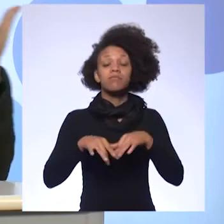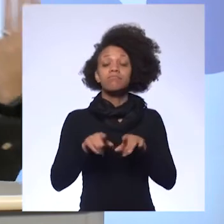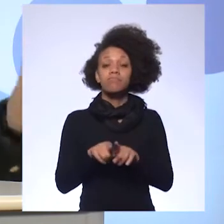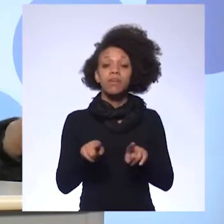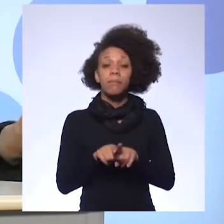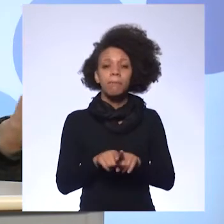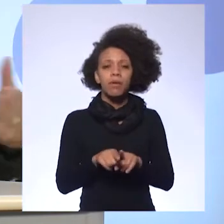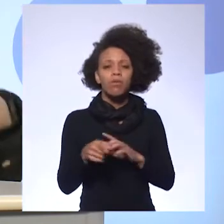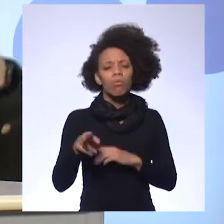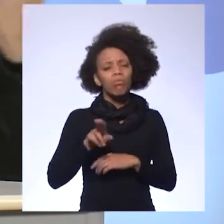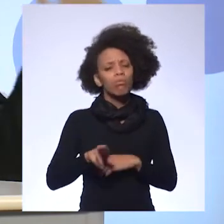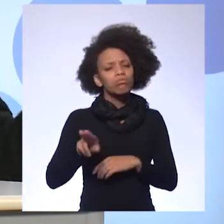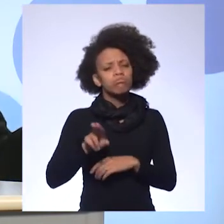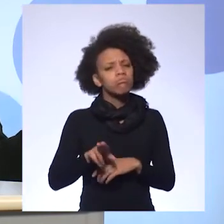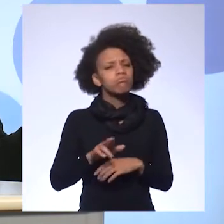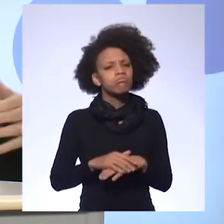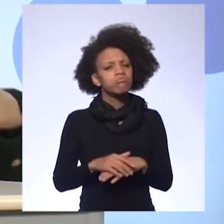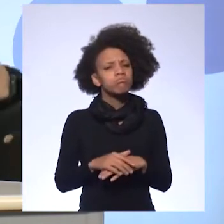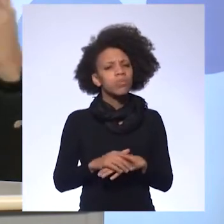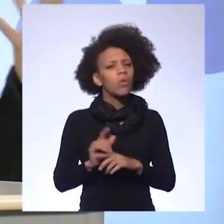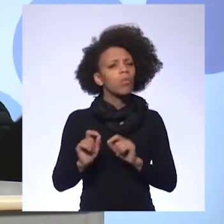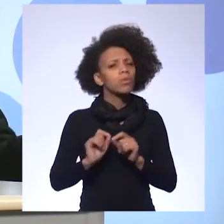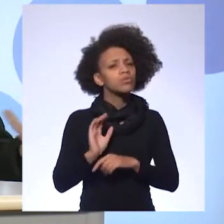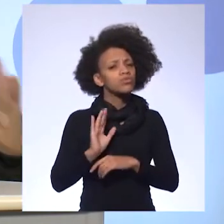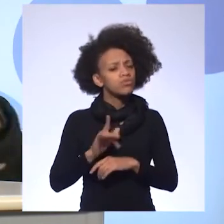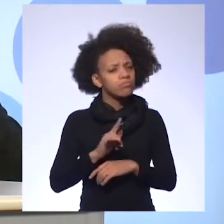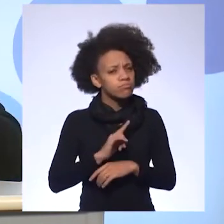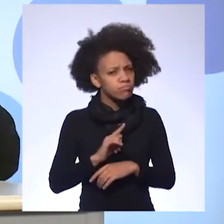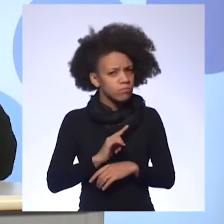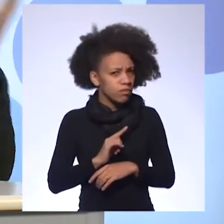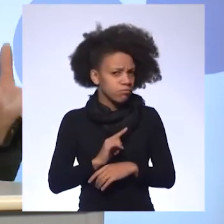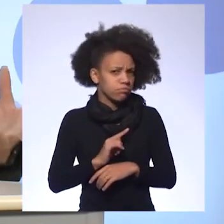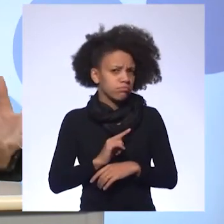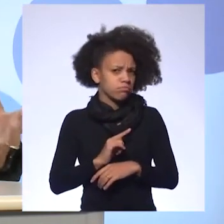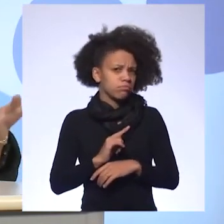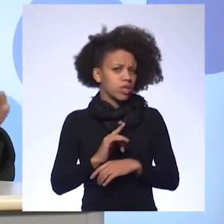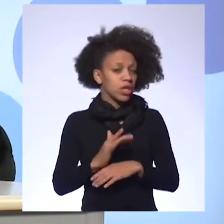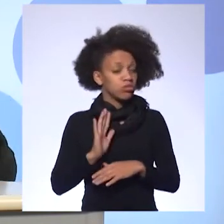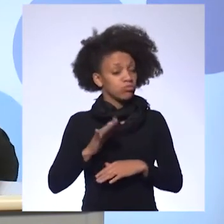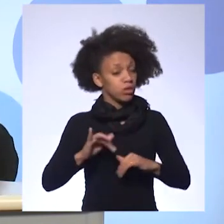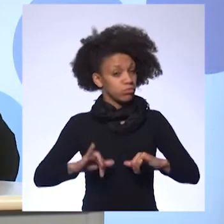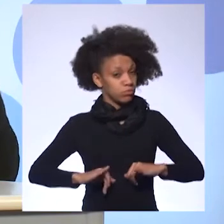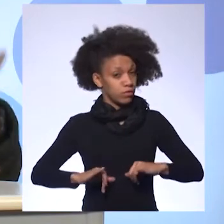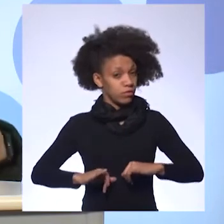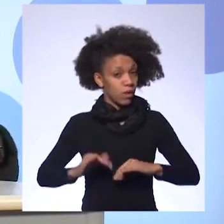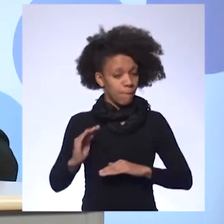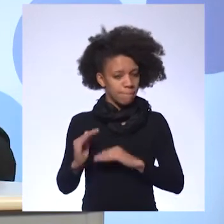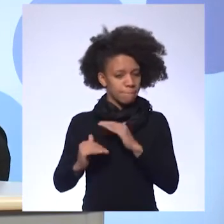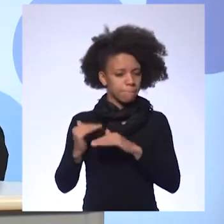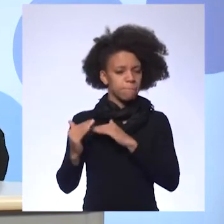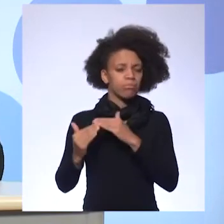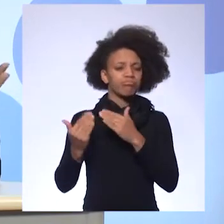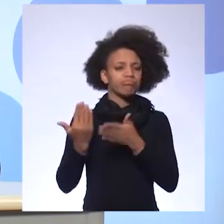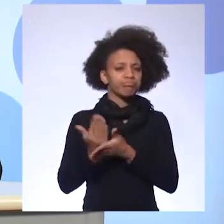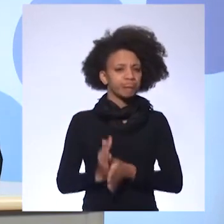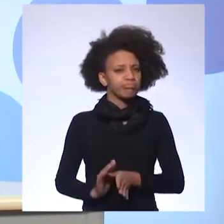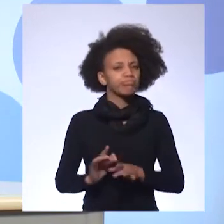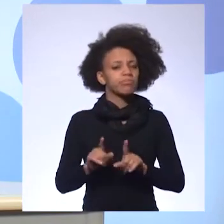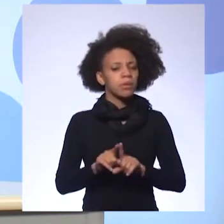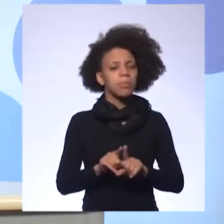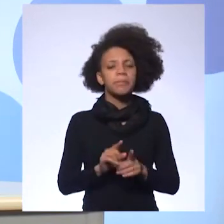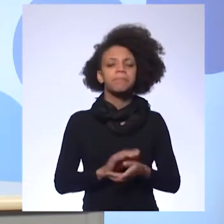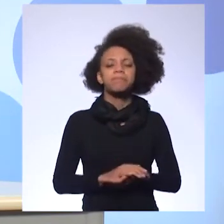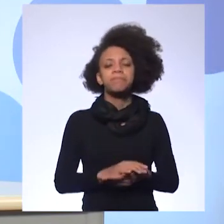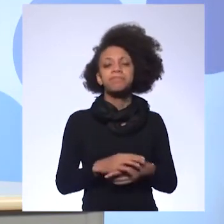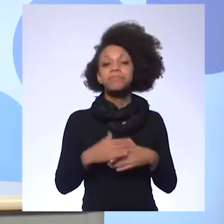mesmo utilizar aquilo que já tem aí, o que já sofreu o processo de prospecção e tudo mais. Então,